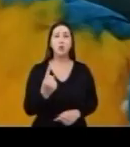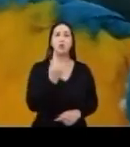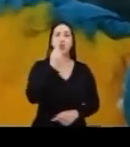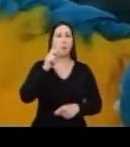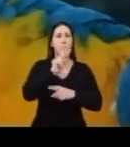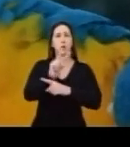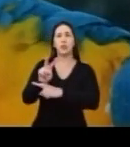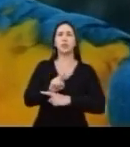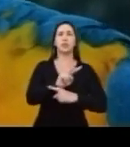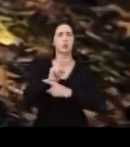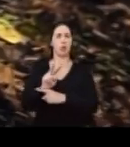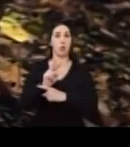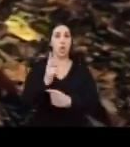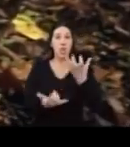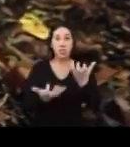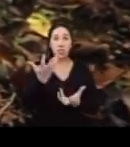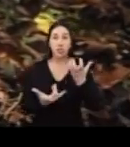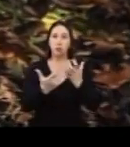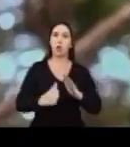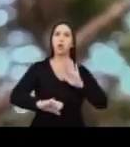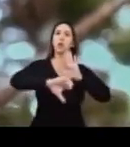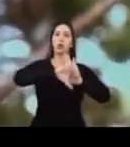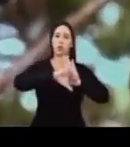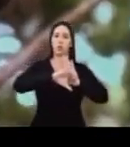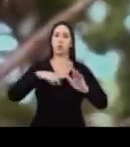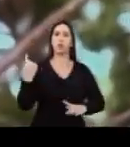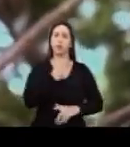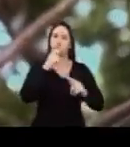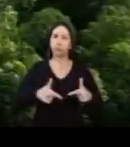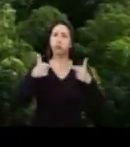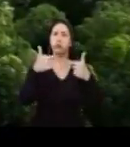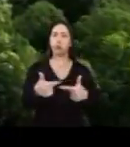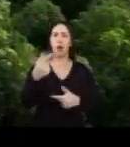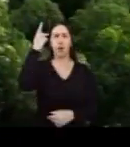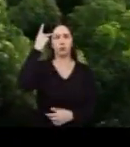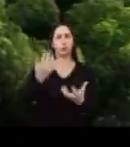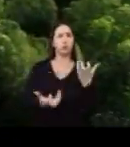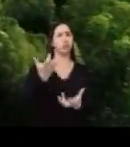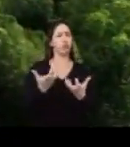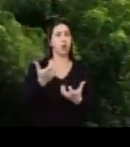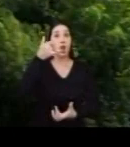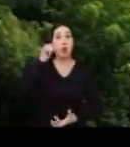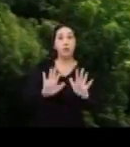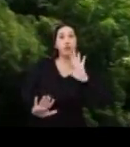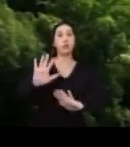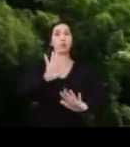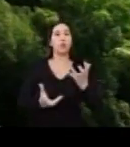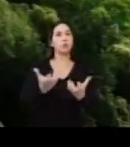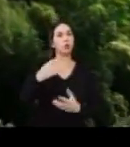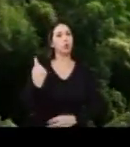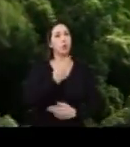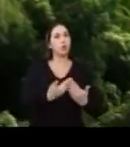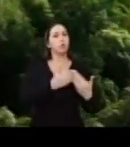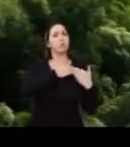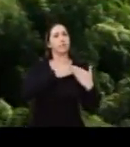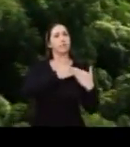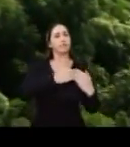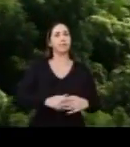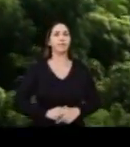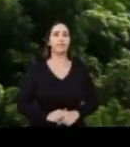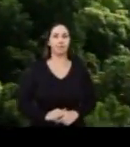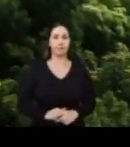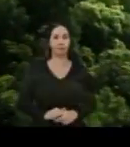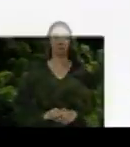Você é a única proteção que eles têm. Incêndio é crime. Operação São Paulo Sem Fogo. Evitar incêndios é responsabilidade